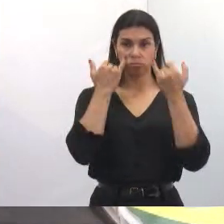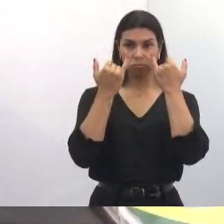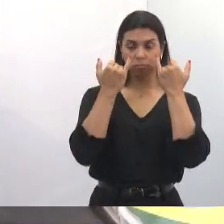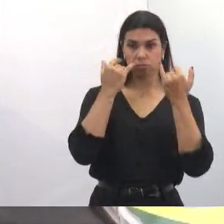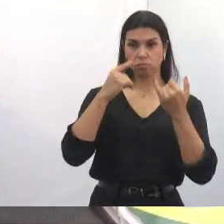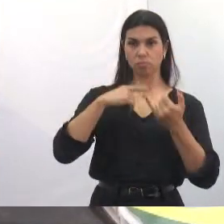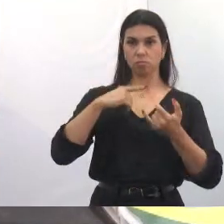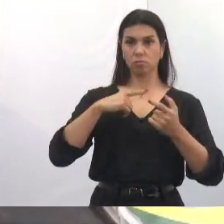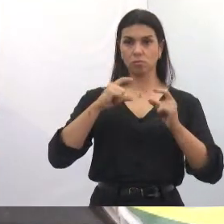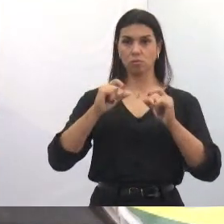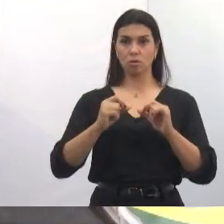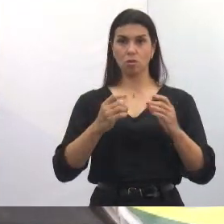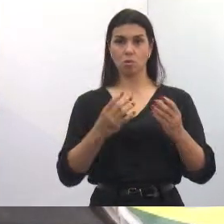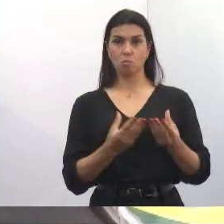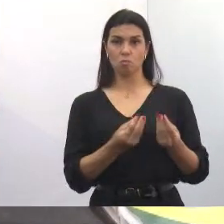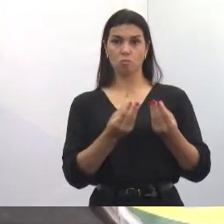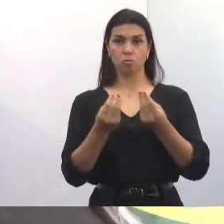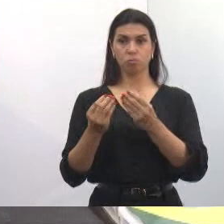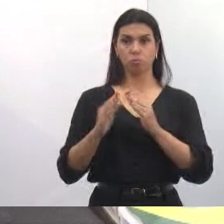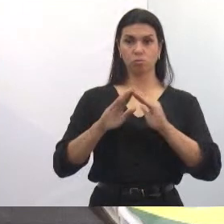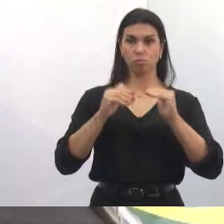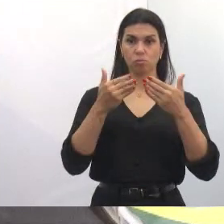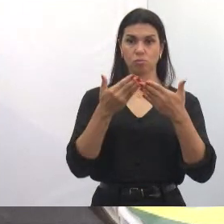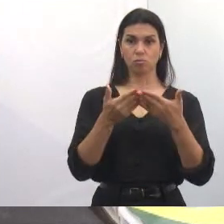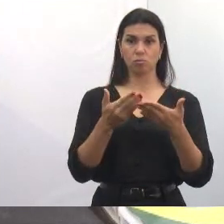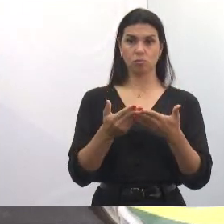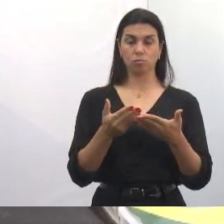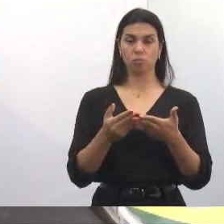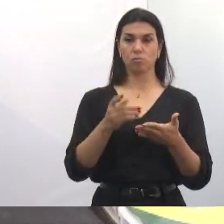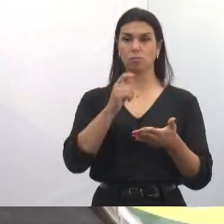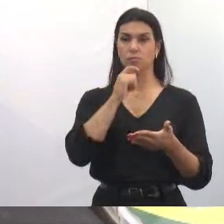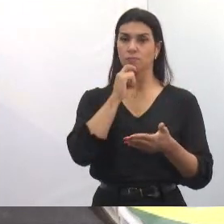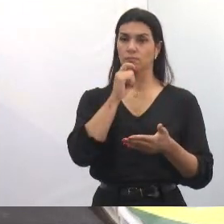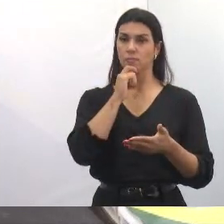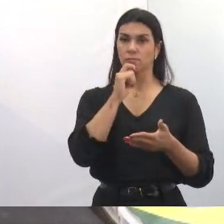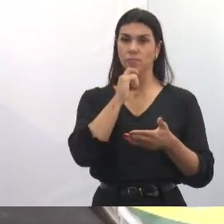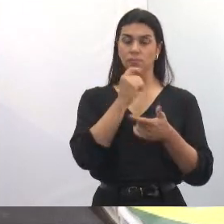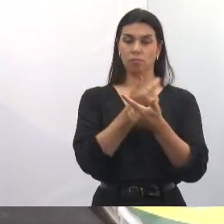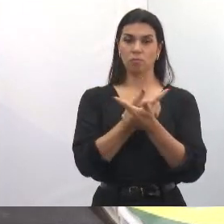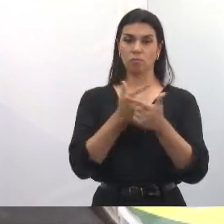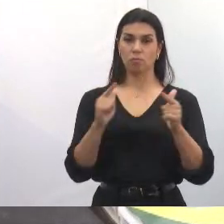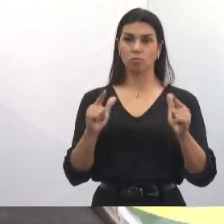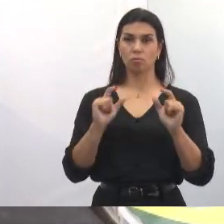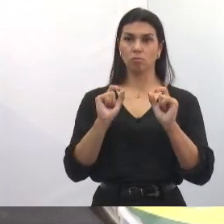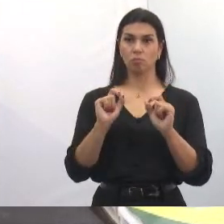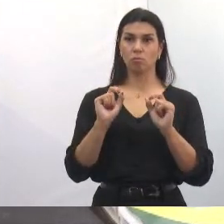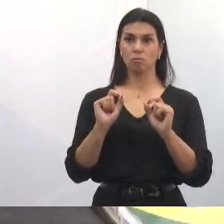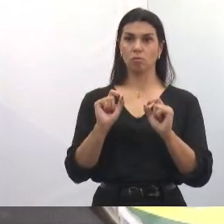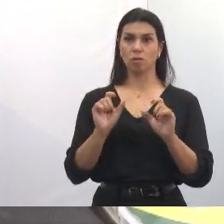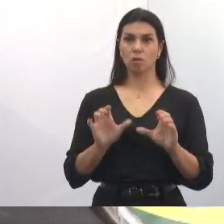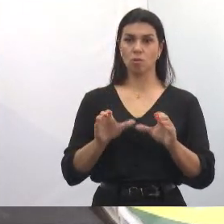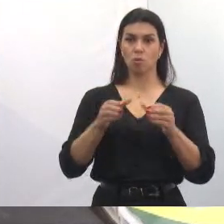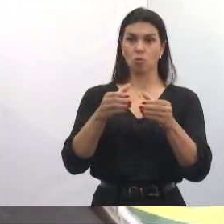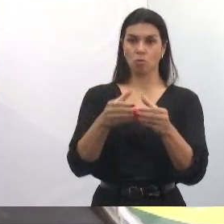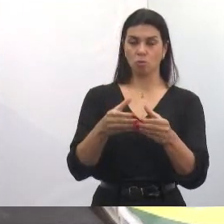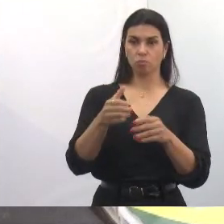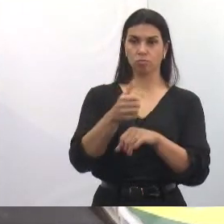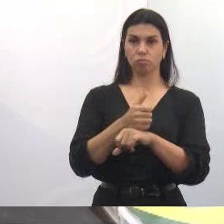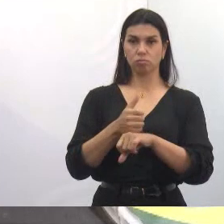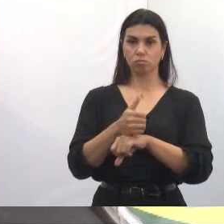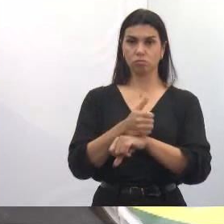que muitas unidades escolares não têm um quadro preenchido com